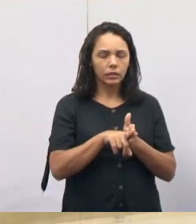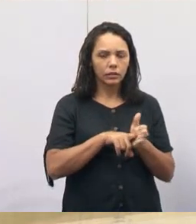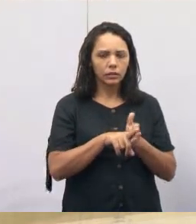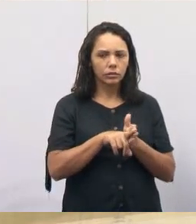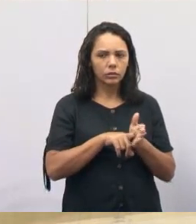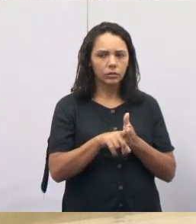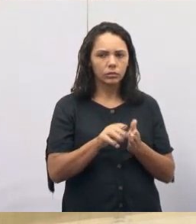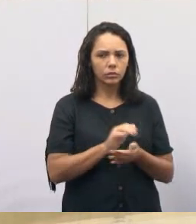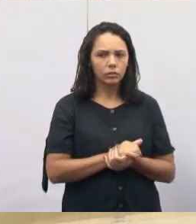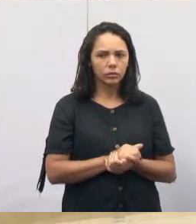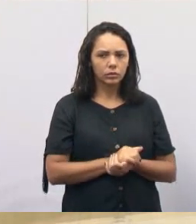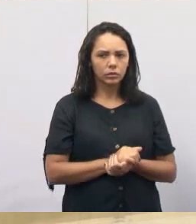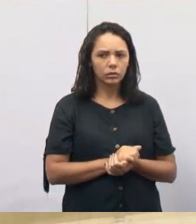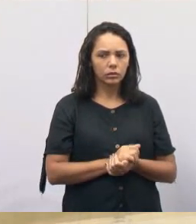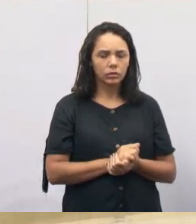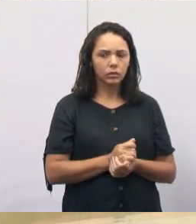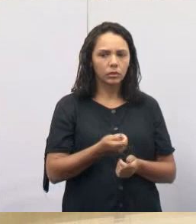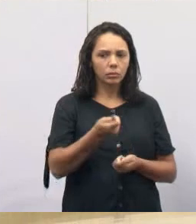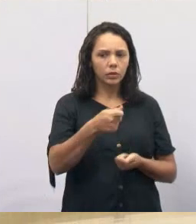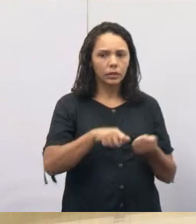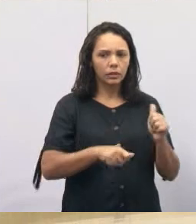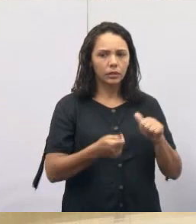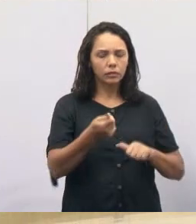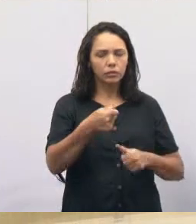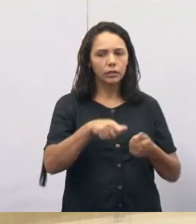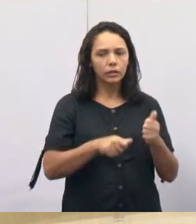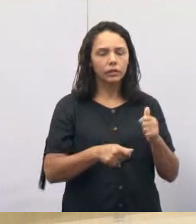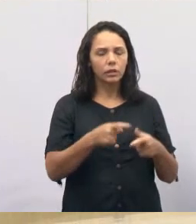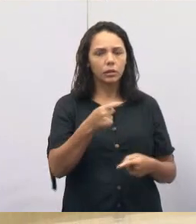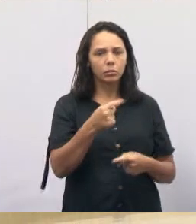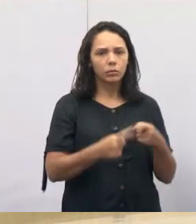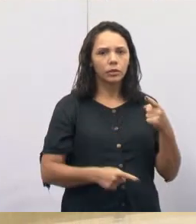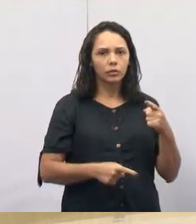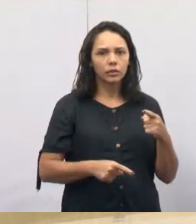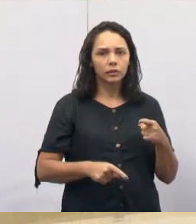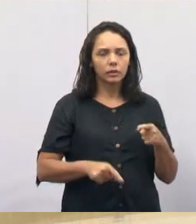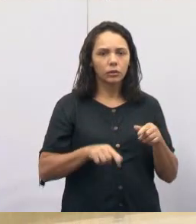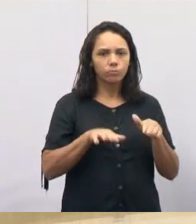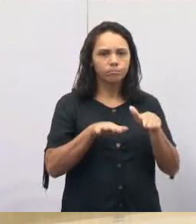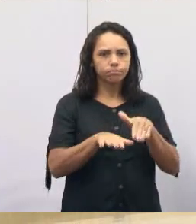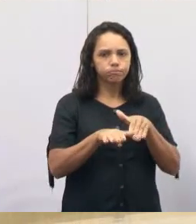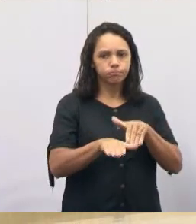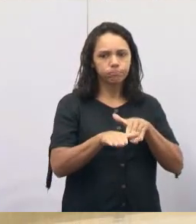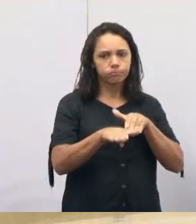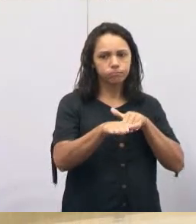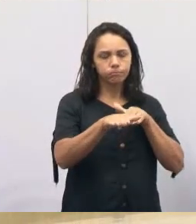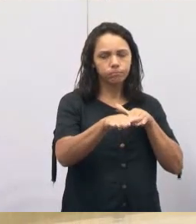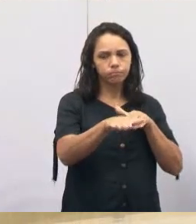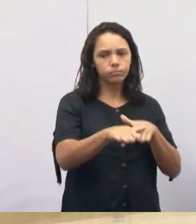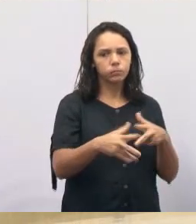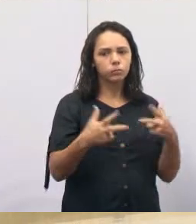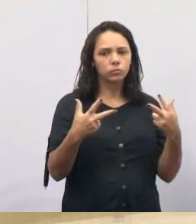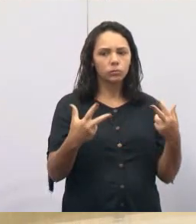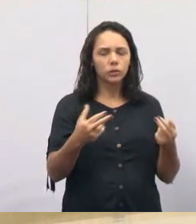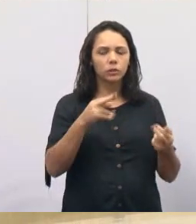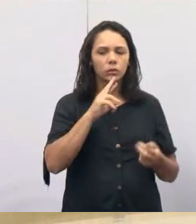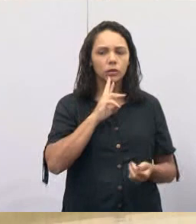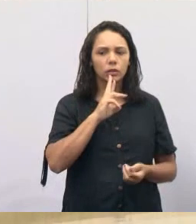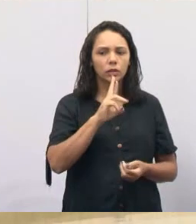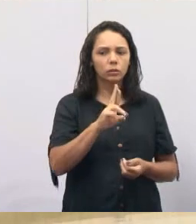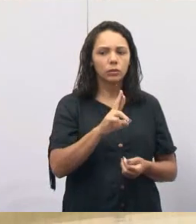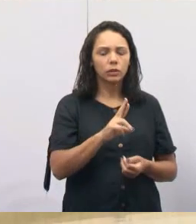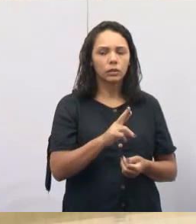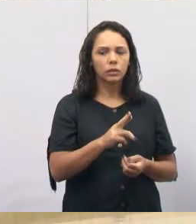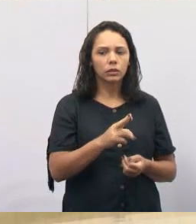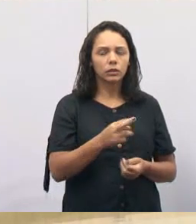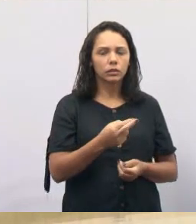campos para avaliar a proibição do tráfego de ônibus na rua Caçapava, conforme informado na resposta ao item